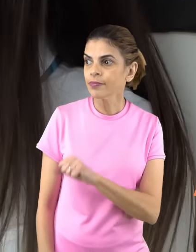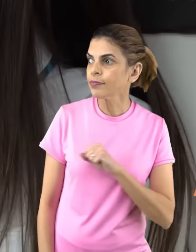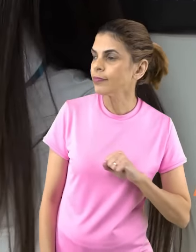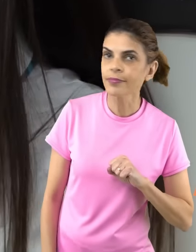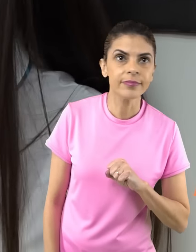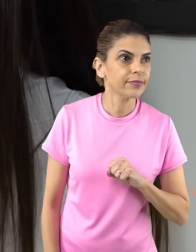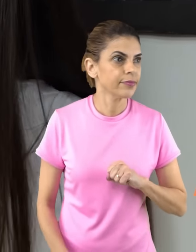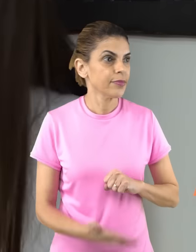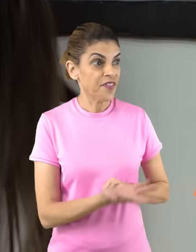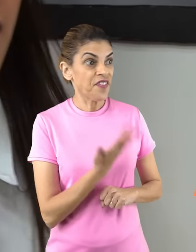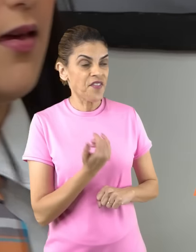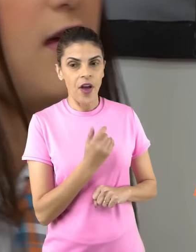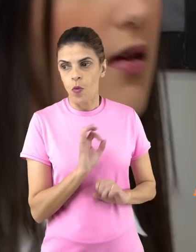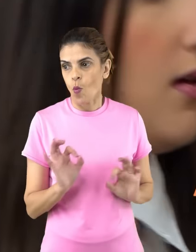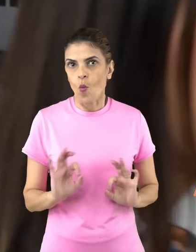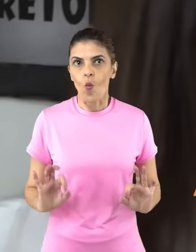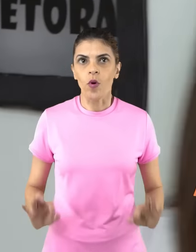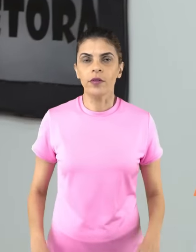Vem, vem Não tem ninguém